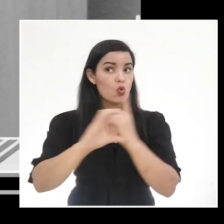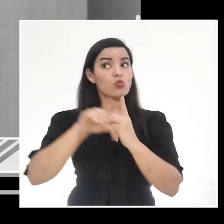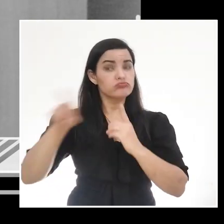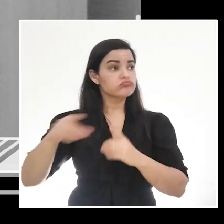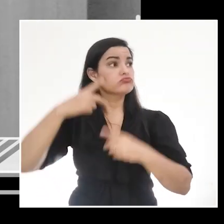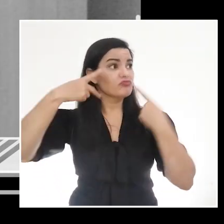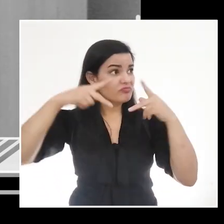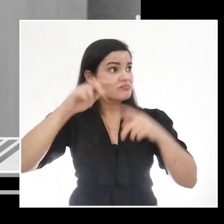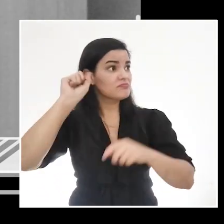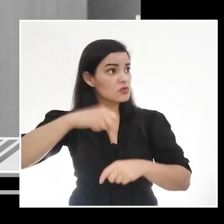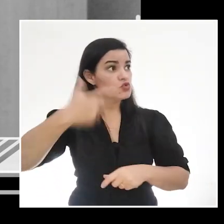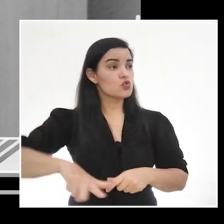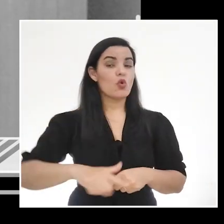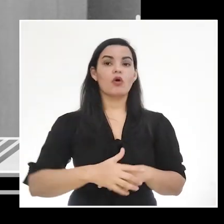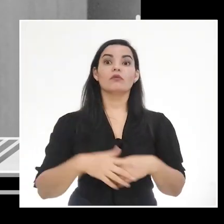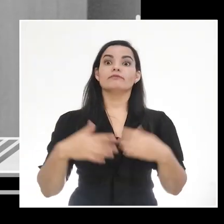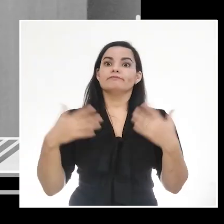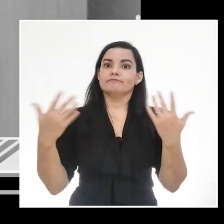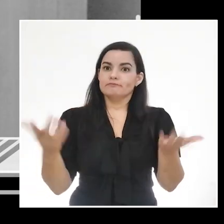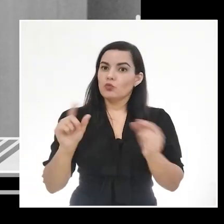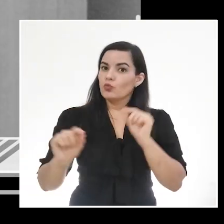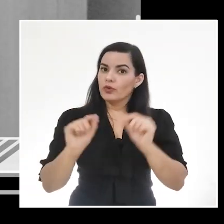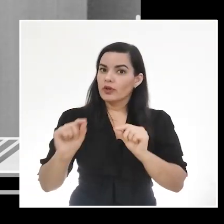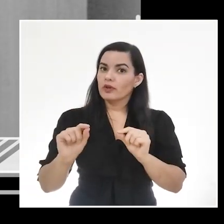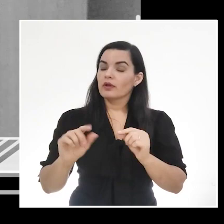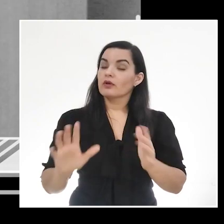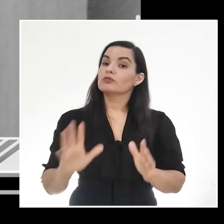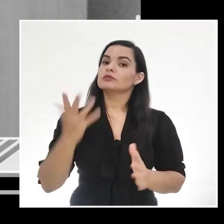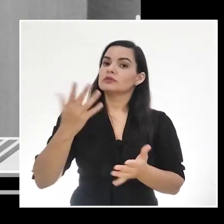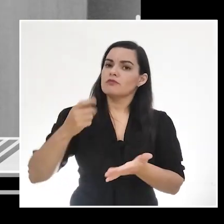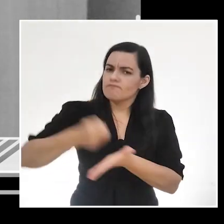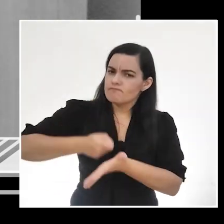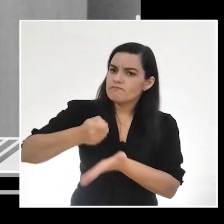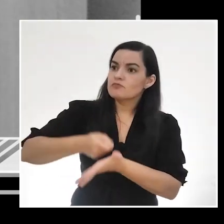o pastor falou: vocês não viram nada, agora ele vai pregar no culto de domingo.